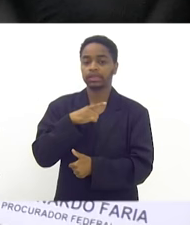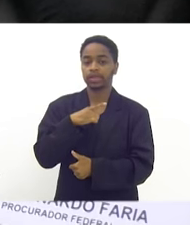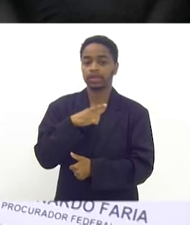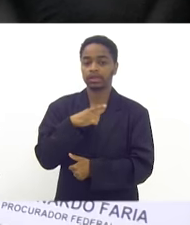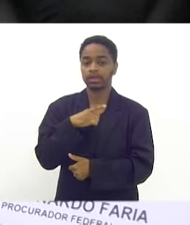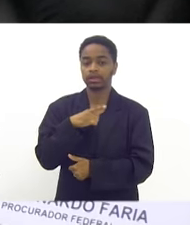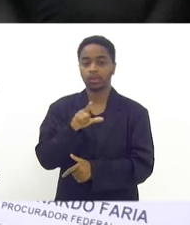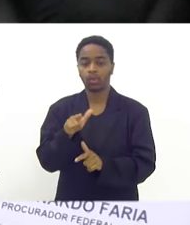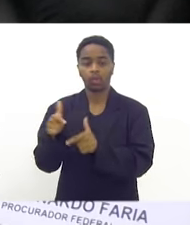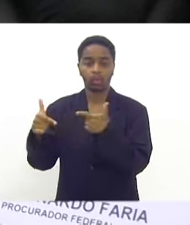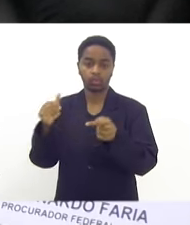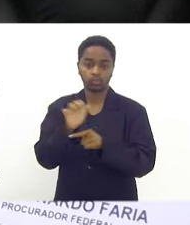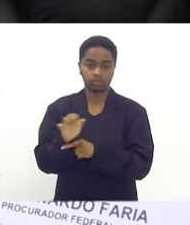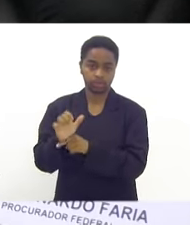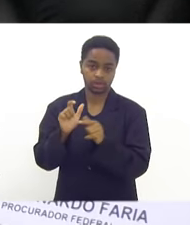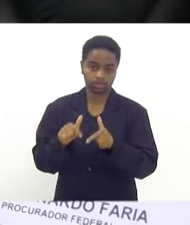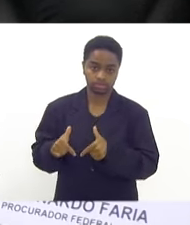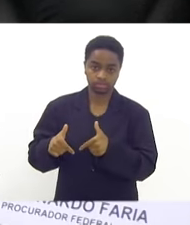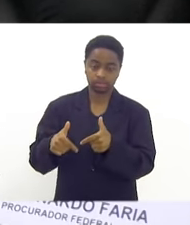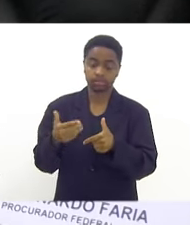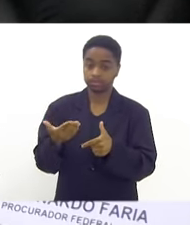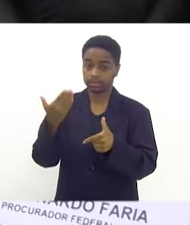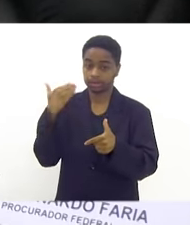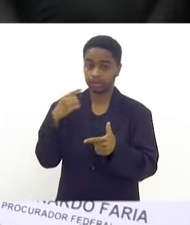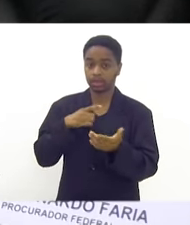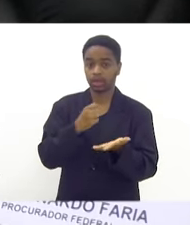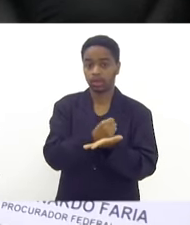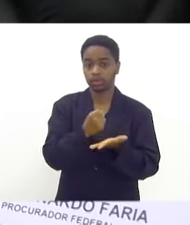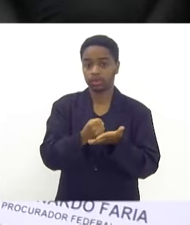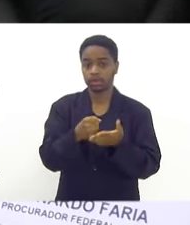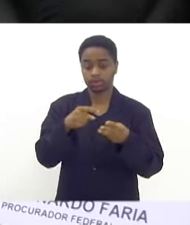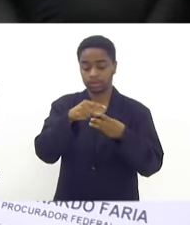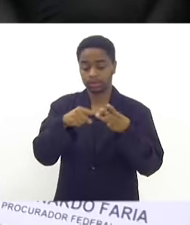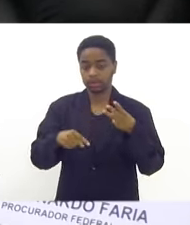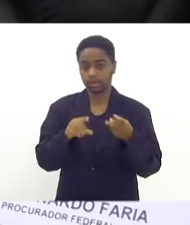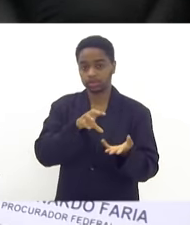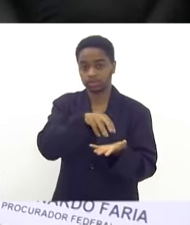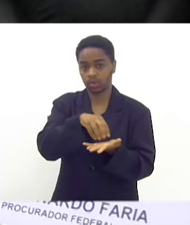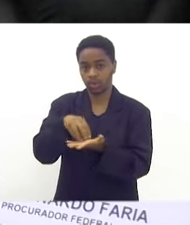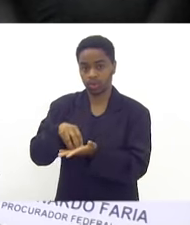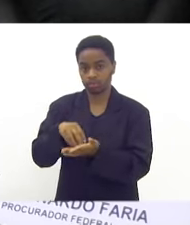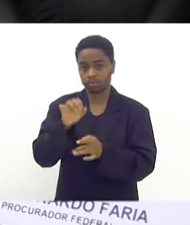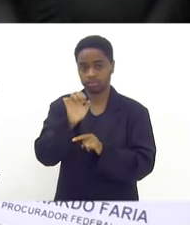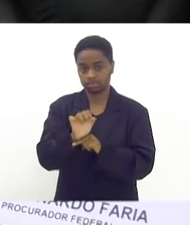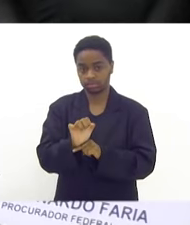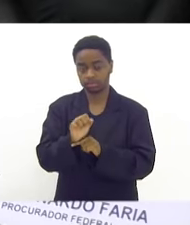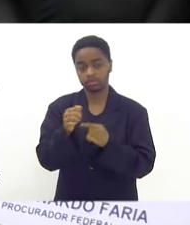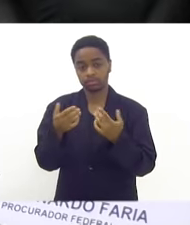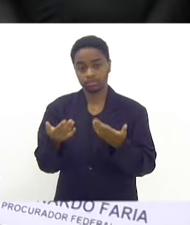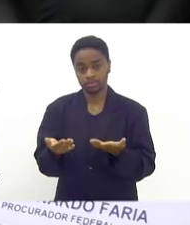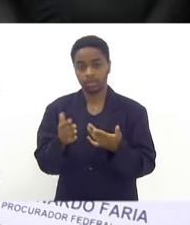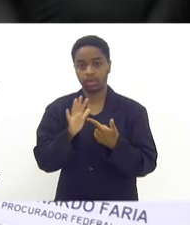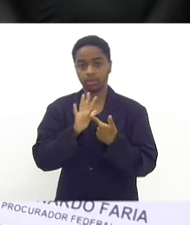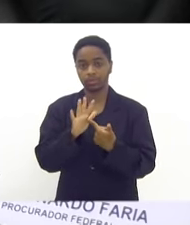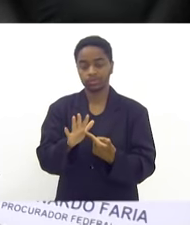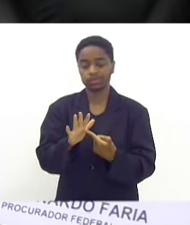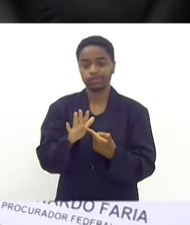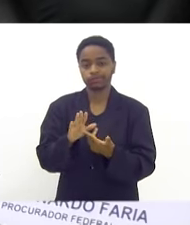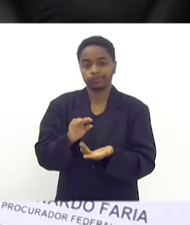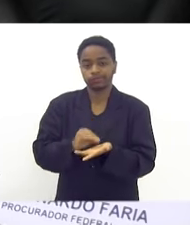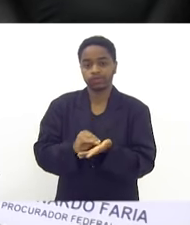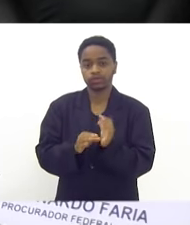eh antigamente eram licenciados em três esferas eram três órgãos estaduais isso trazia insegurança